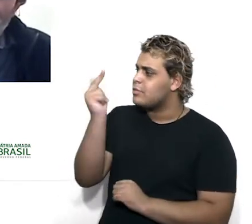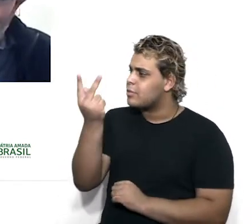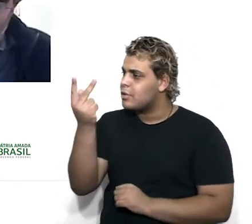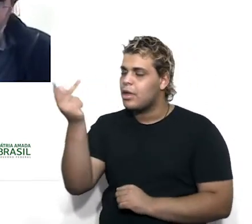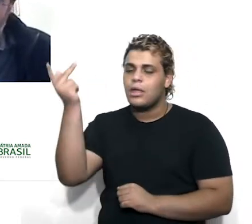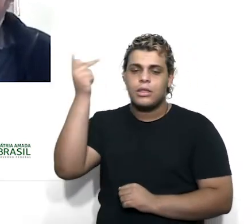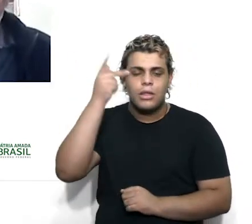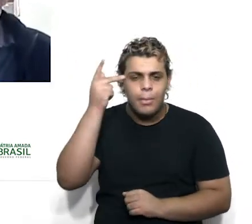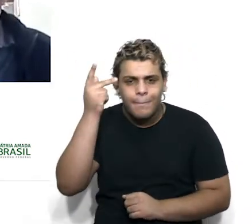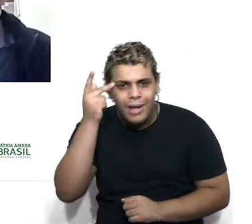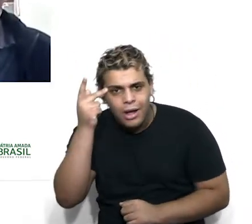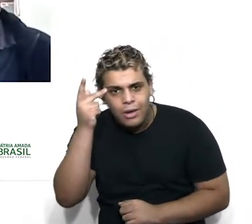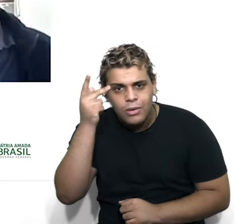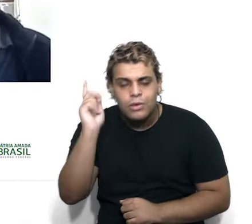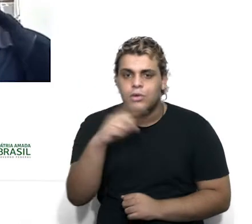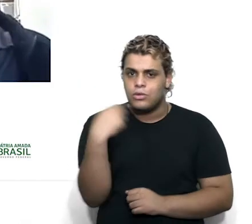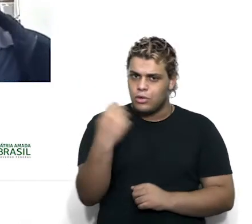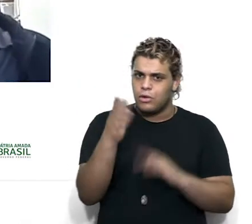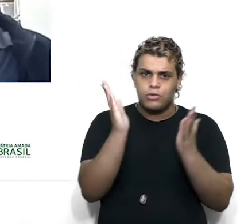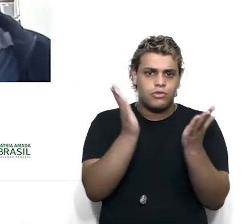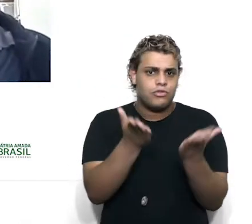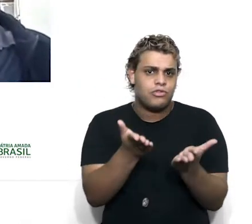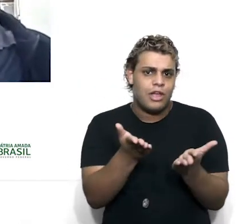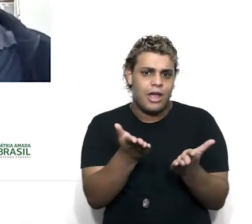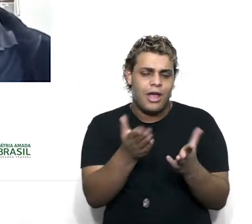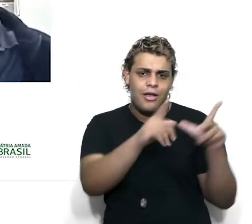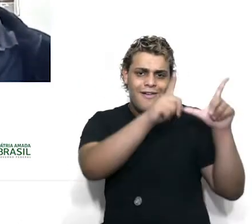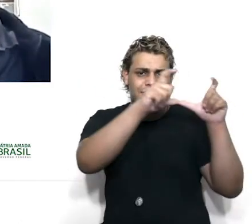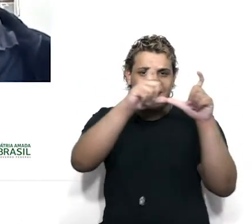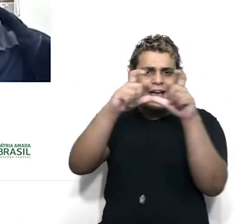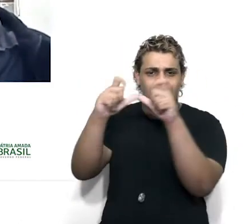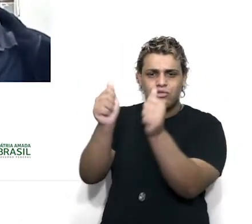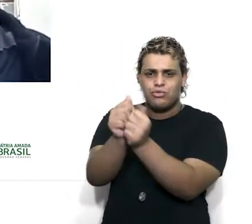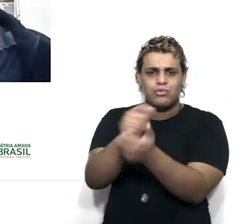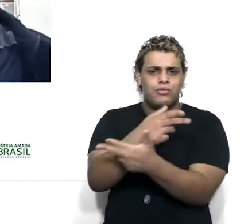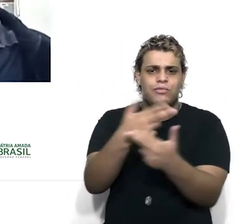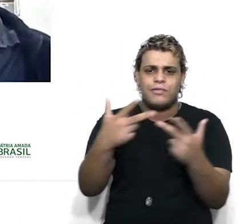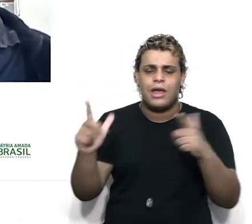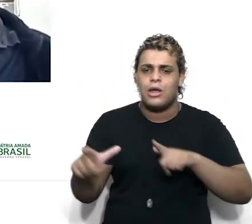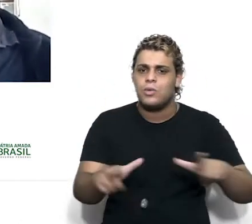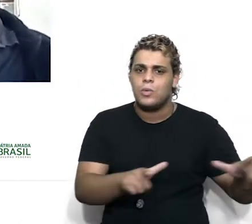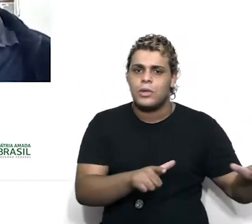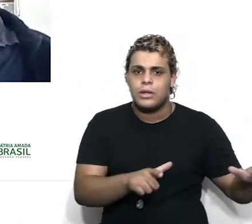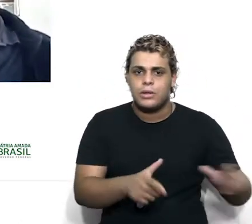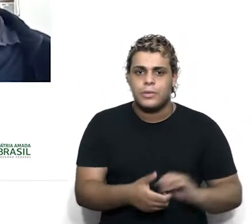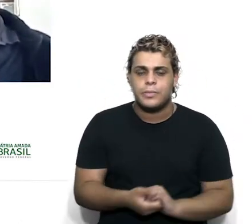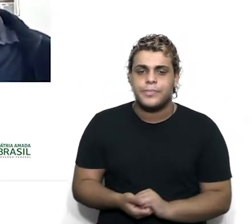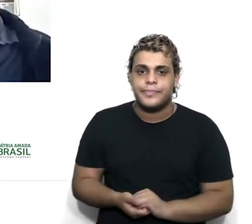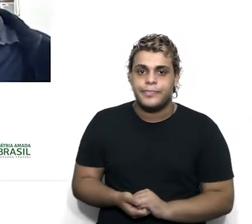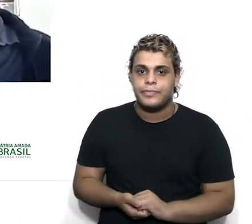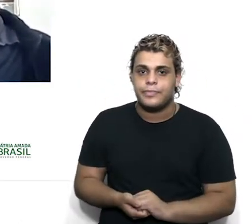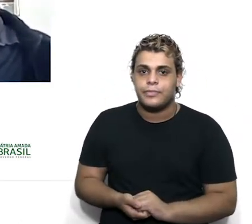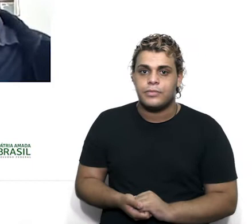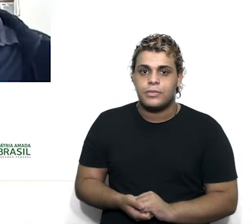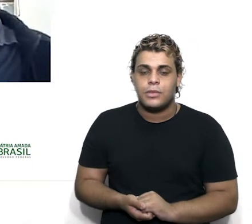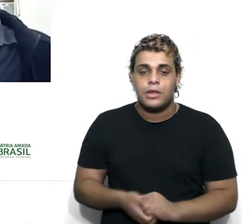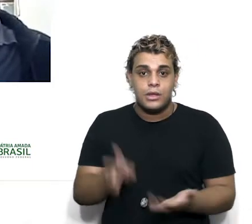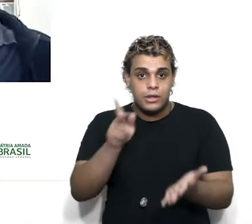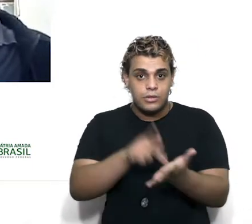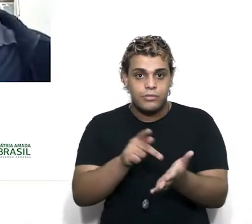São Paulo, ou a gente já foi um monte de lugares junto, né, Gonçalo? Muitos. Pensando bem. E realmente